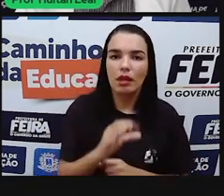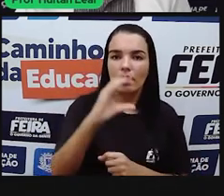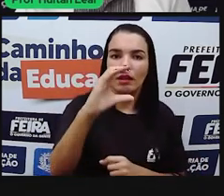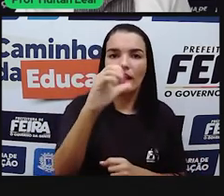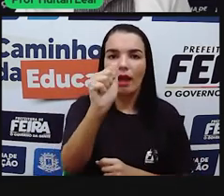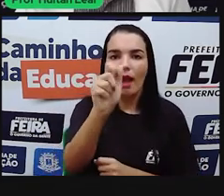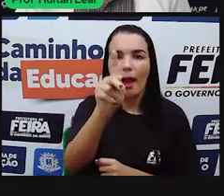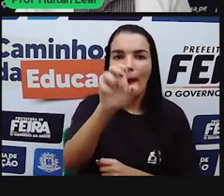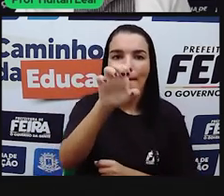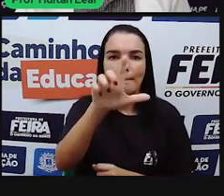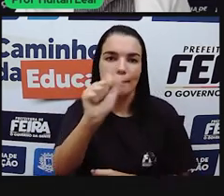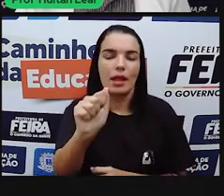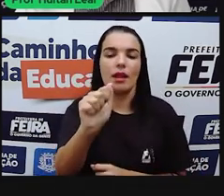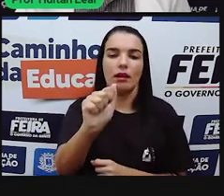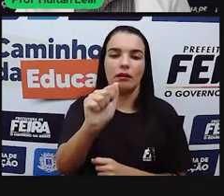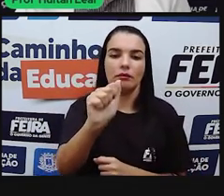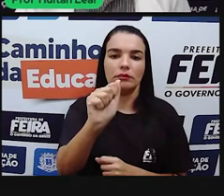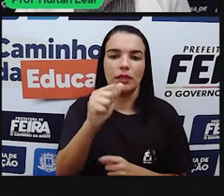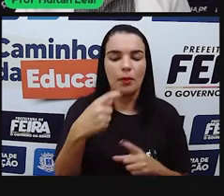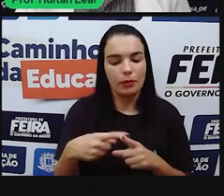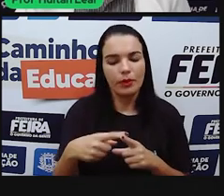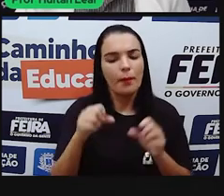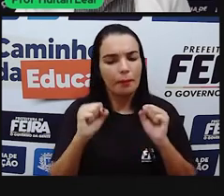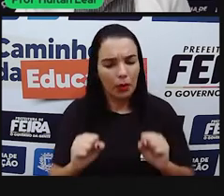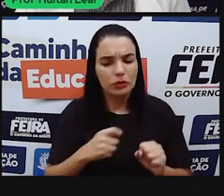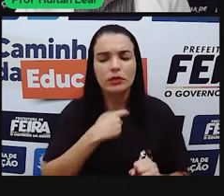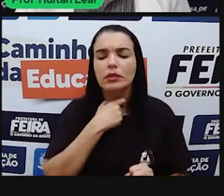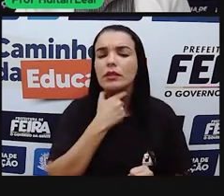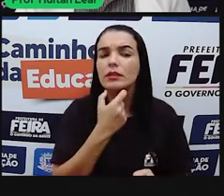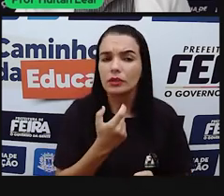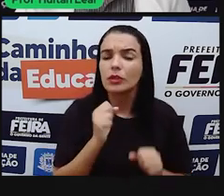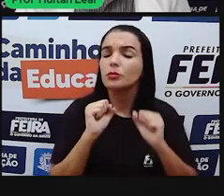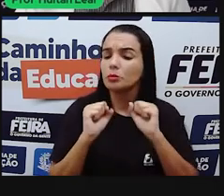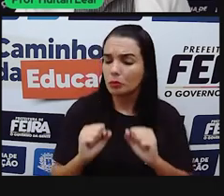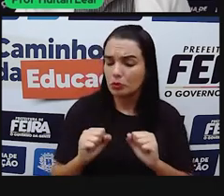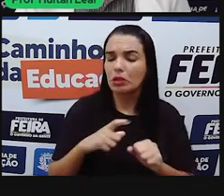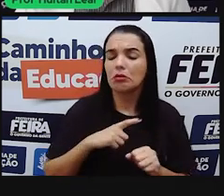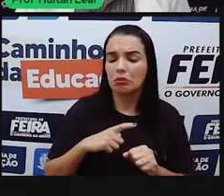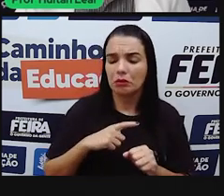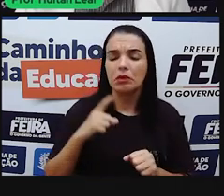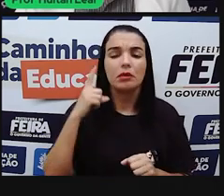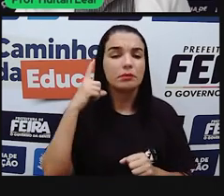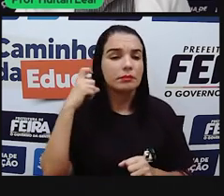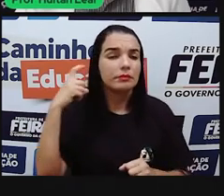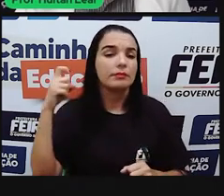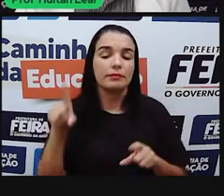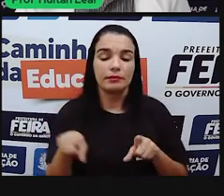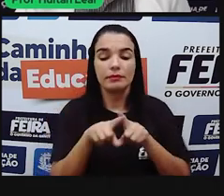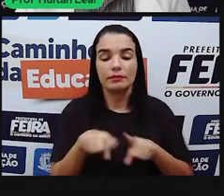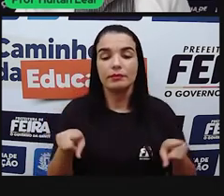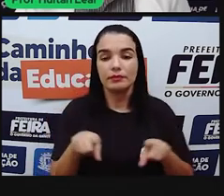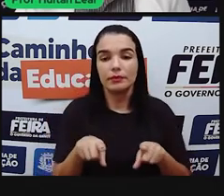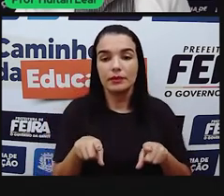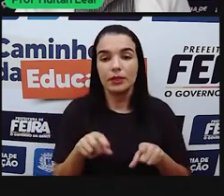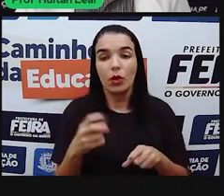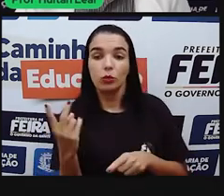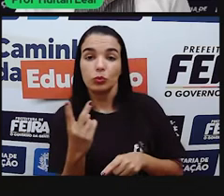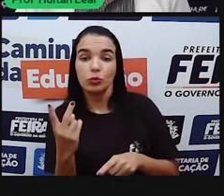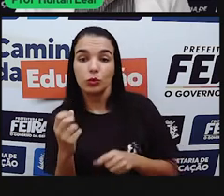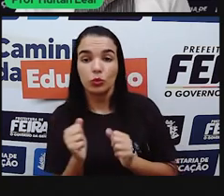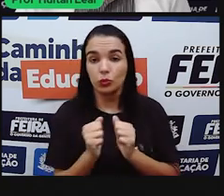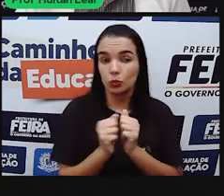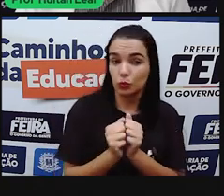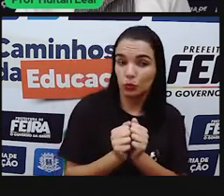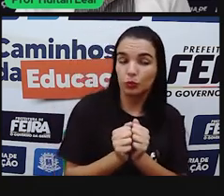a canção ela pode ser executada simplesmente com a voz, mas quando é só o instrumento, como eu já disse, fazendo